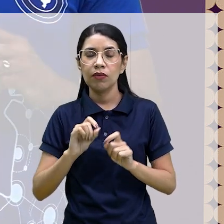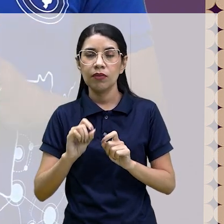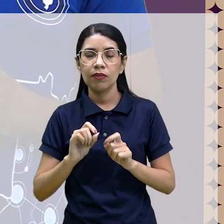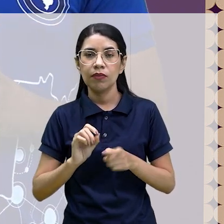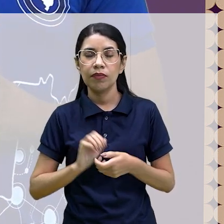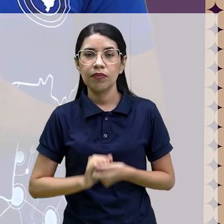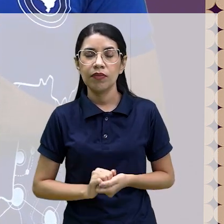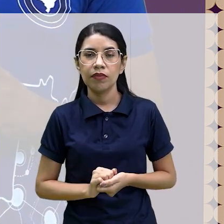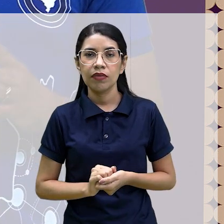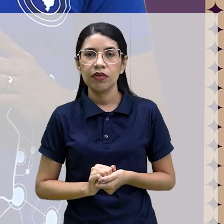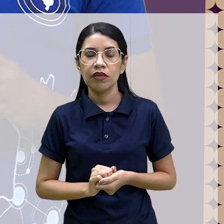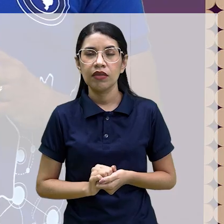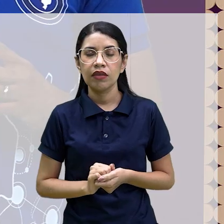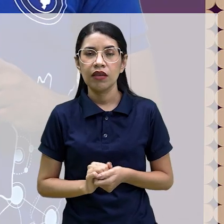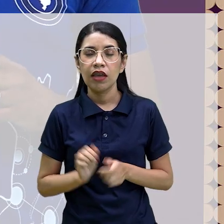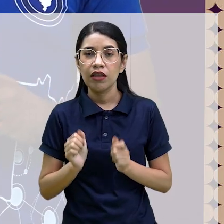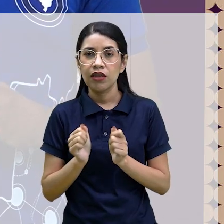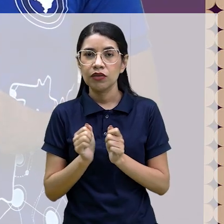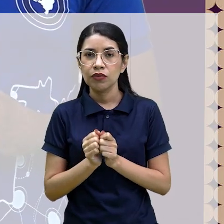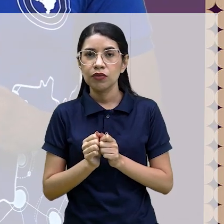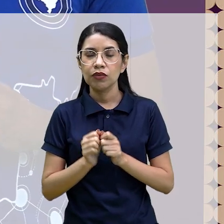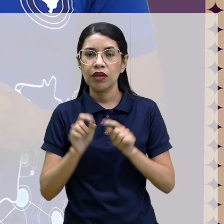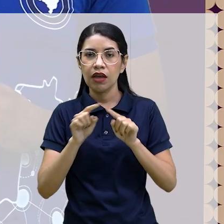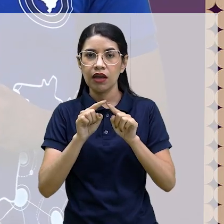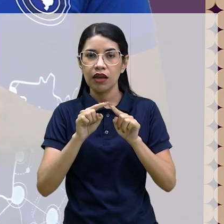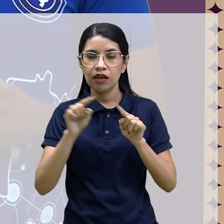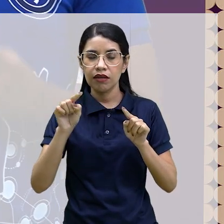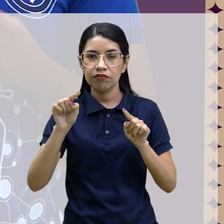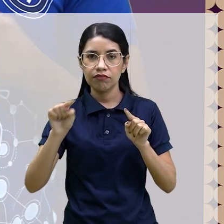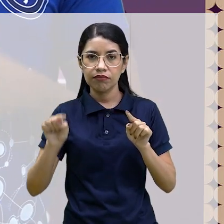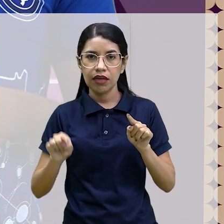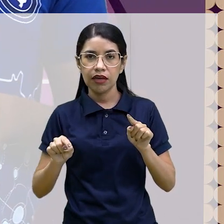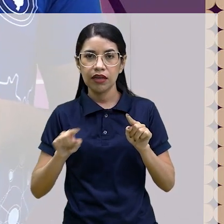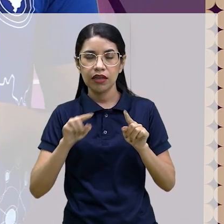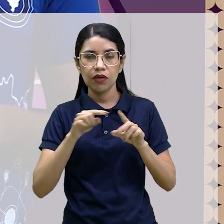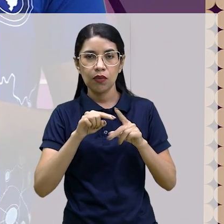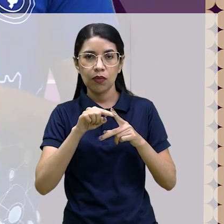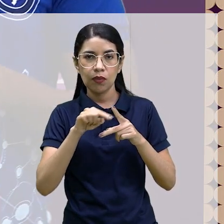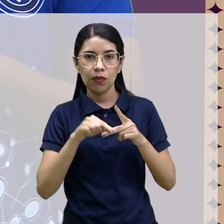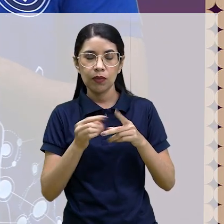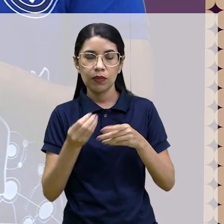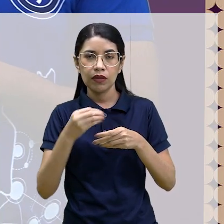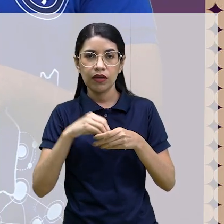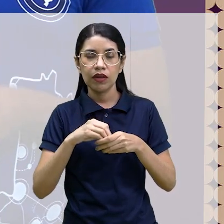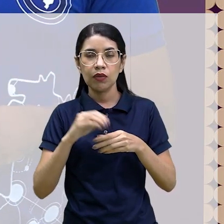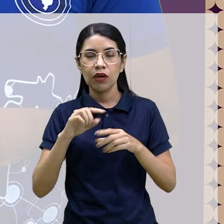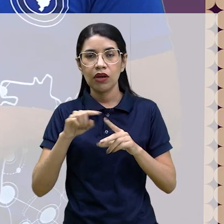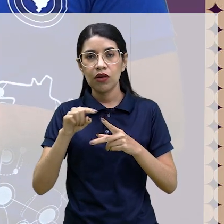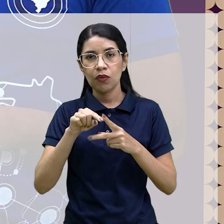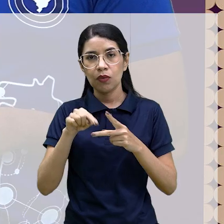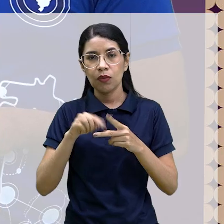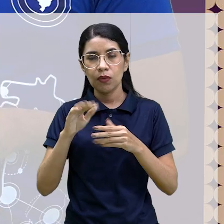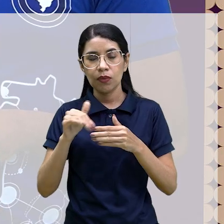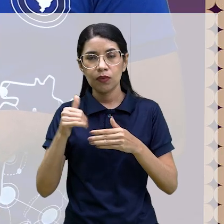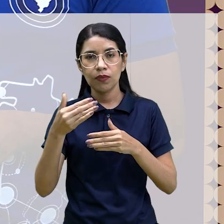formado entre duas semirretas. O ângulo externo